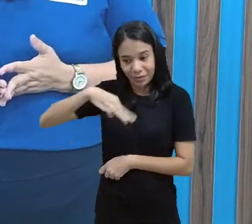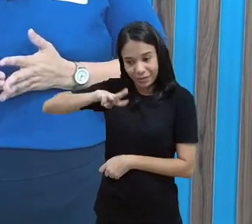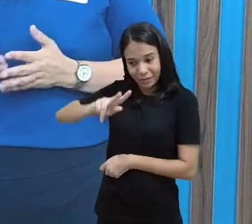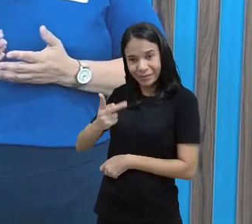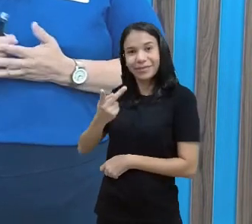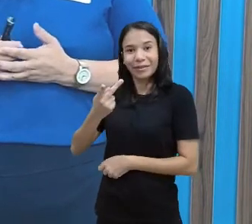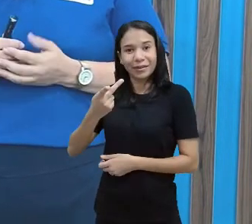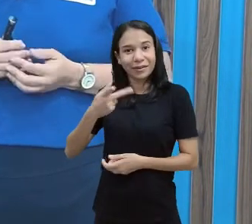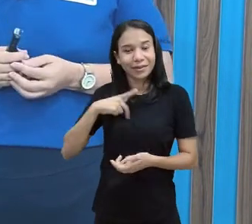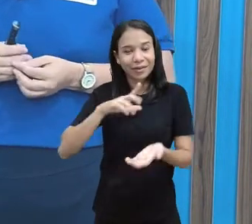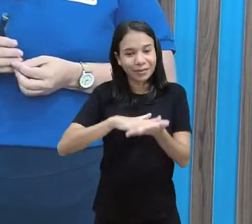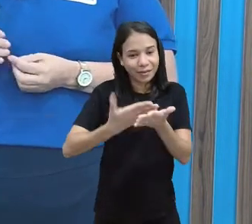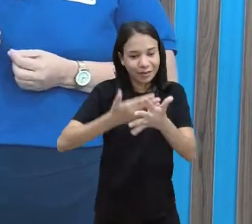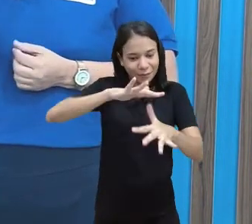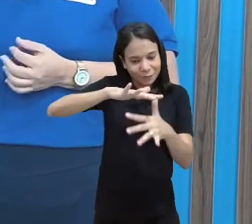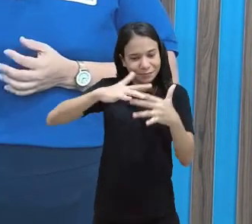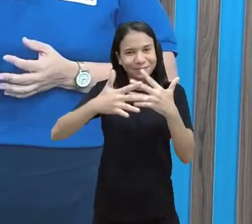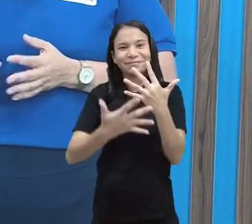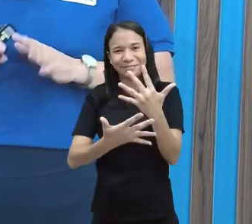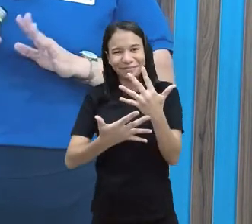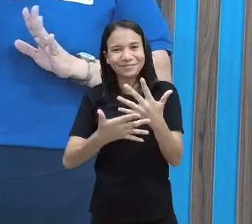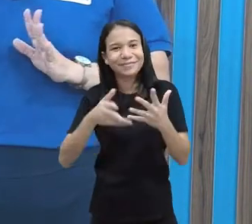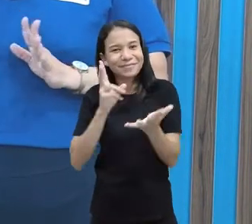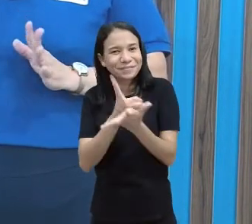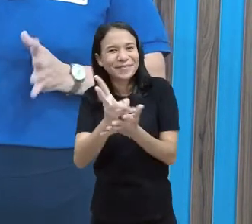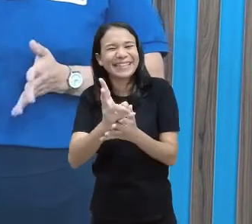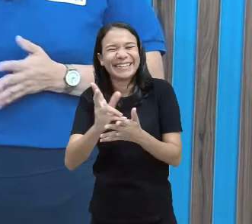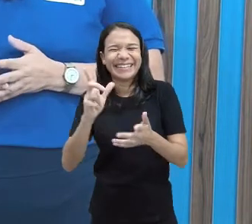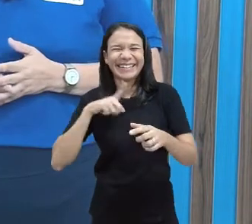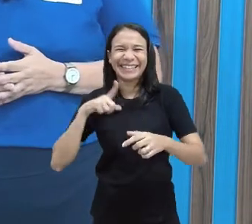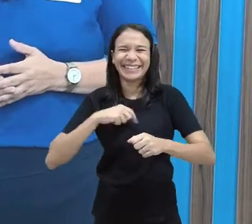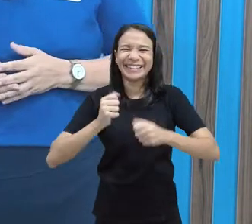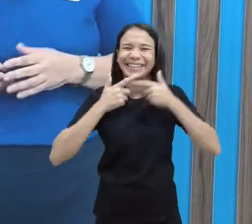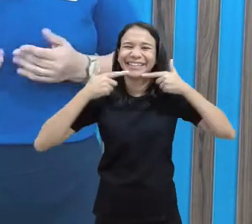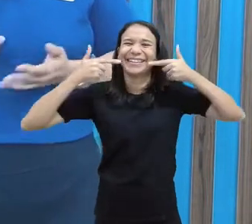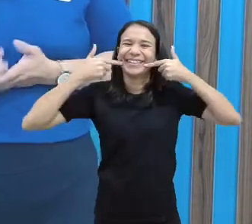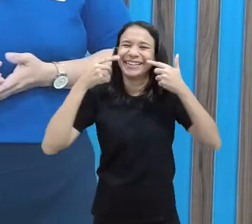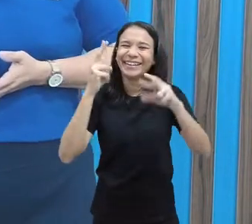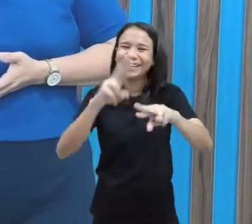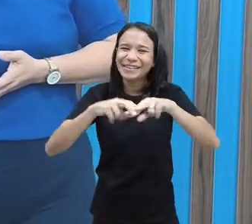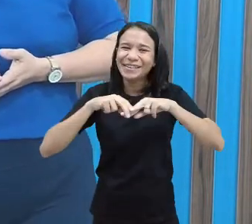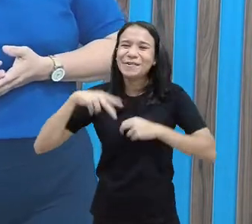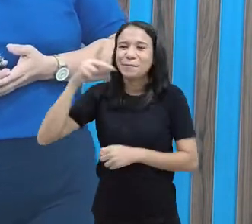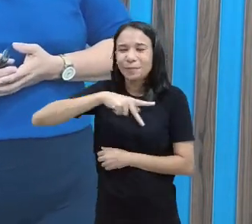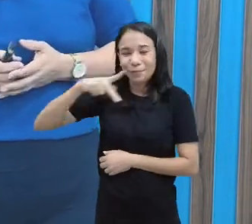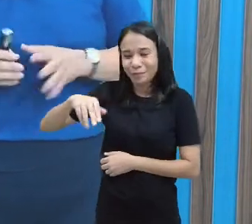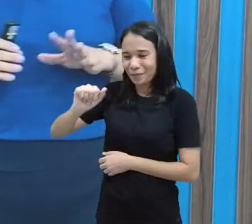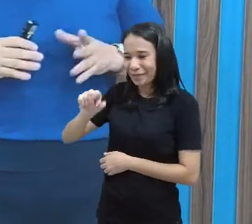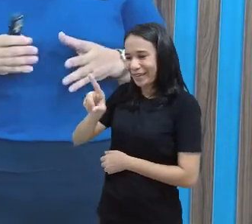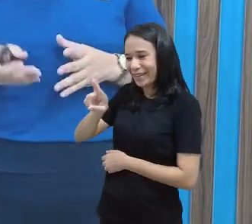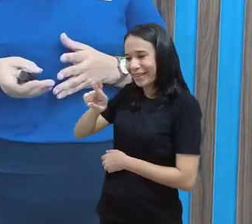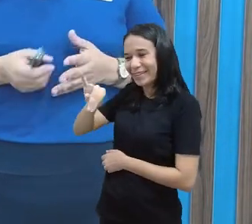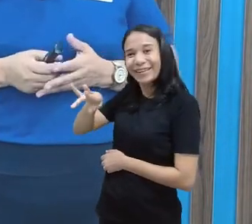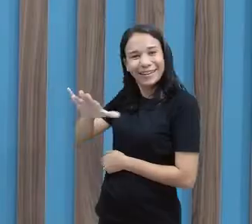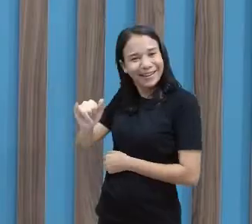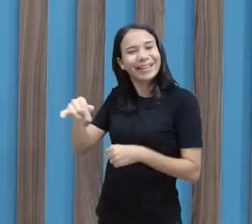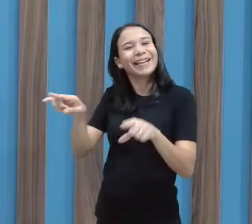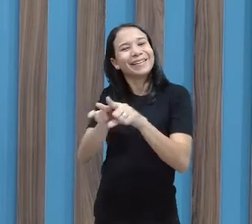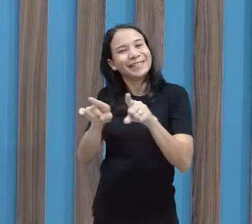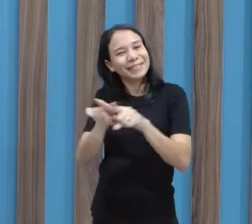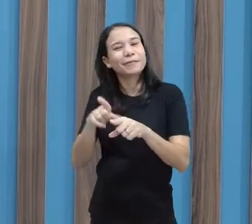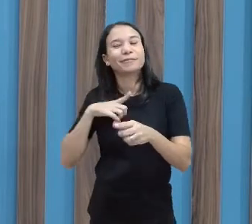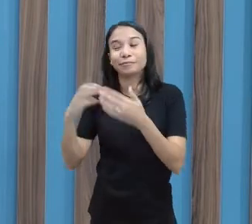Helena, fazendo a tradução para Libras, sempre com esse sorriso lindo. E a professora Adriana, que vai estar aqui com a gente, né, fazendo